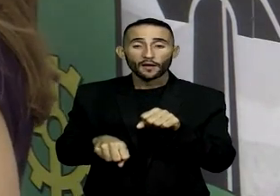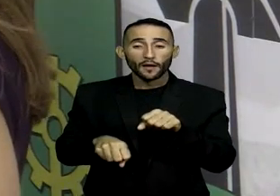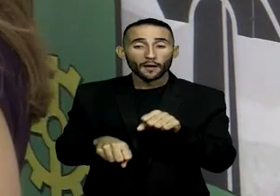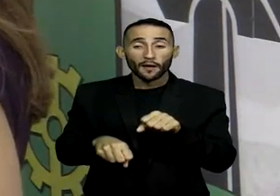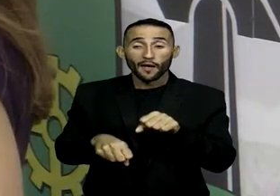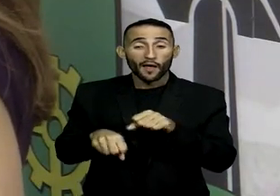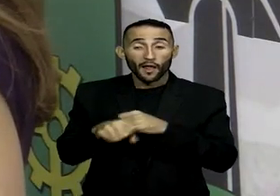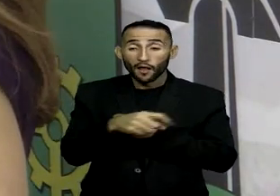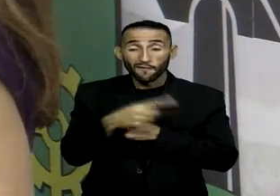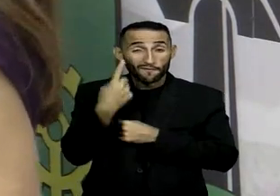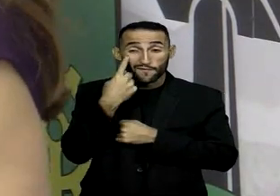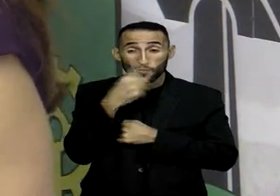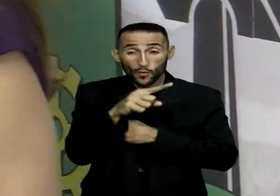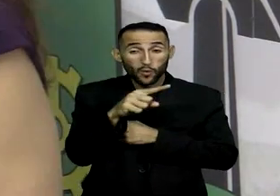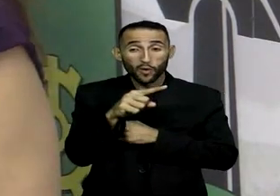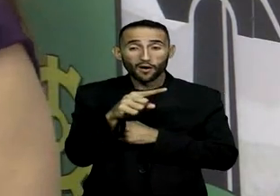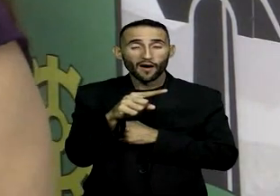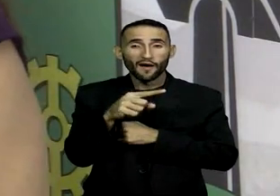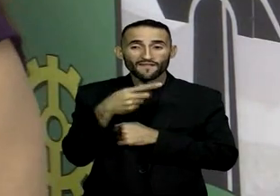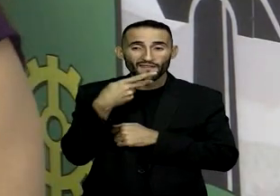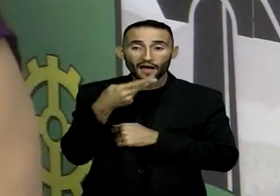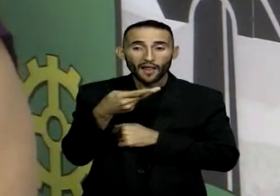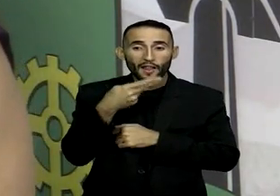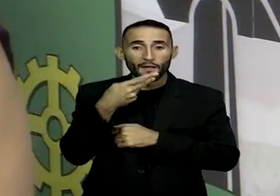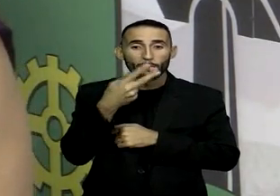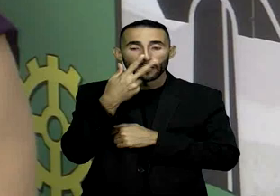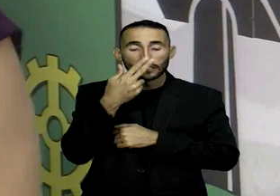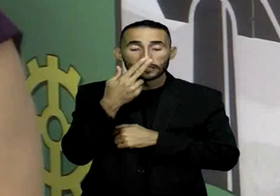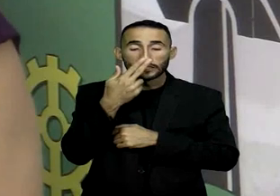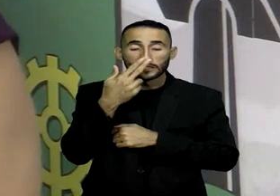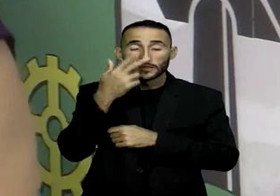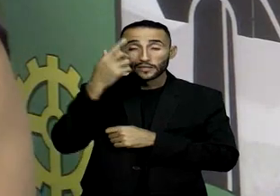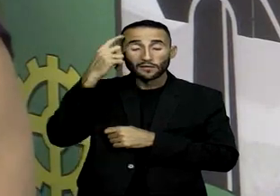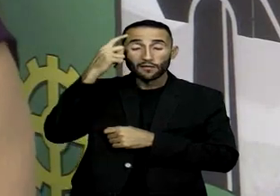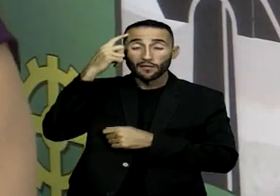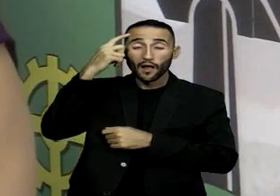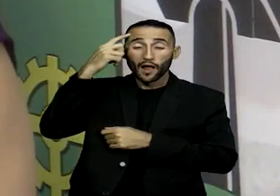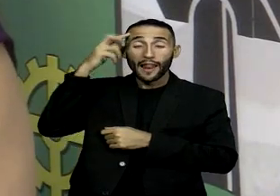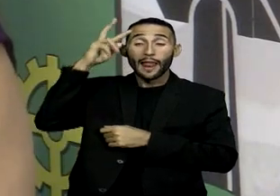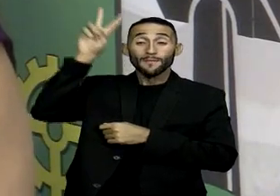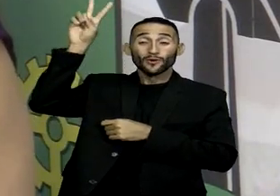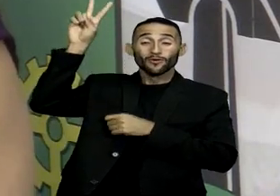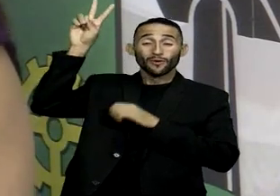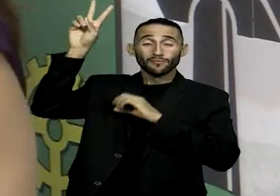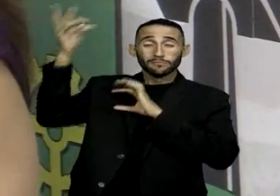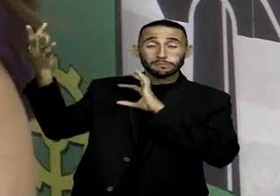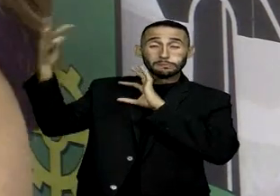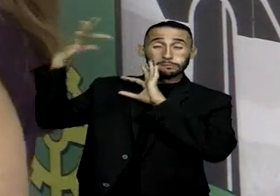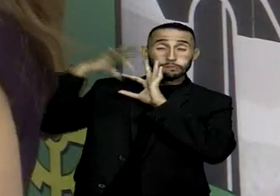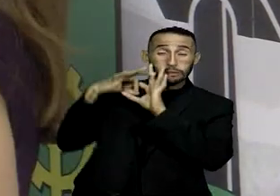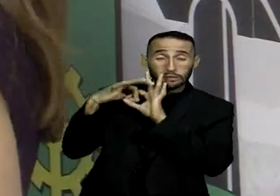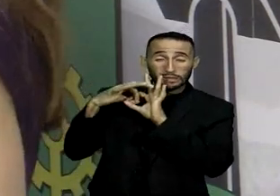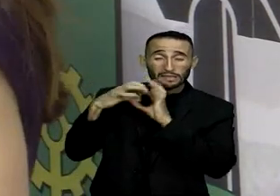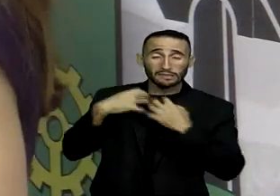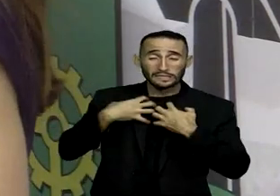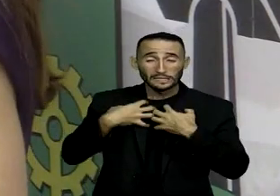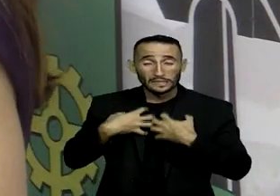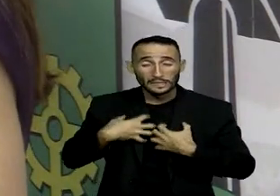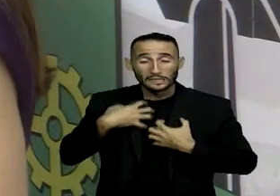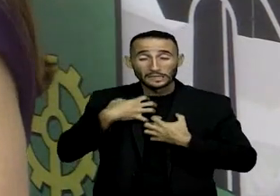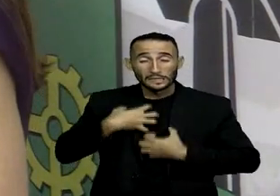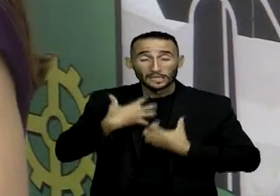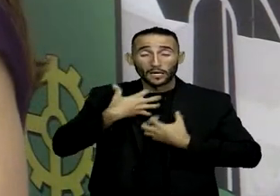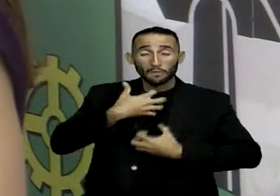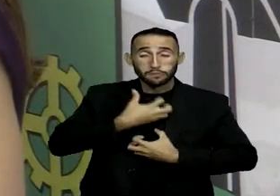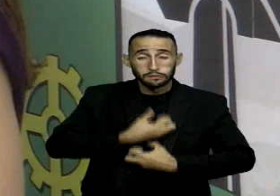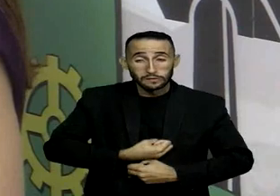tudo. Nossa, um gatilho. Porque com uma fala, um gatilho, e com essa fala de culpa da criança. Alguém tem ideia do que